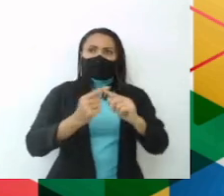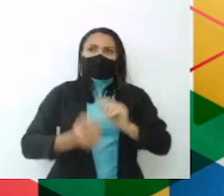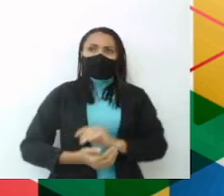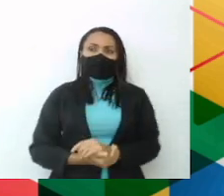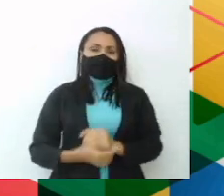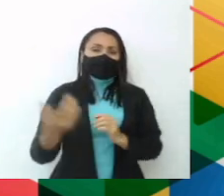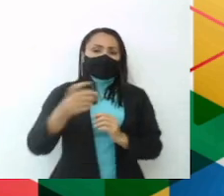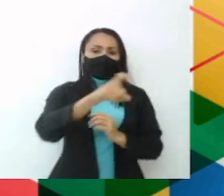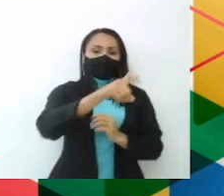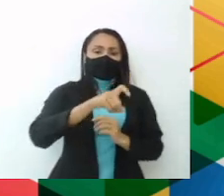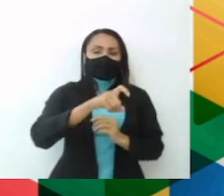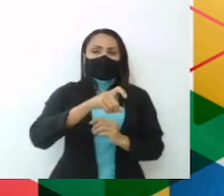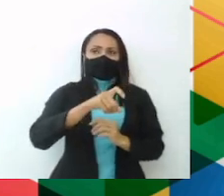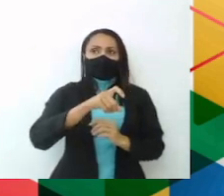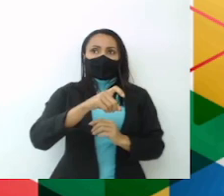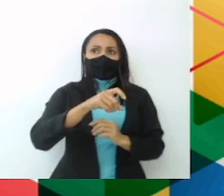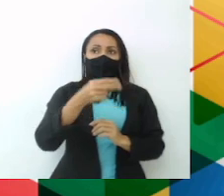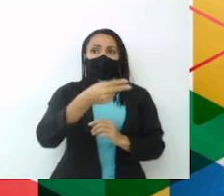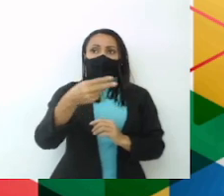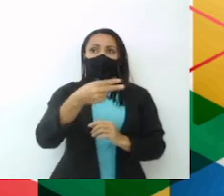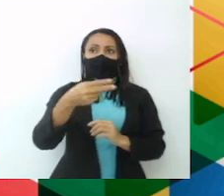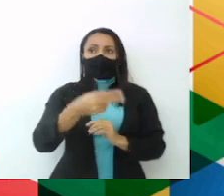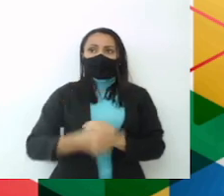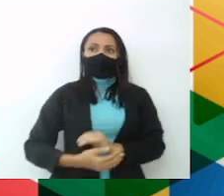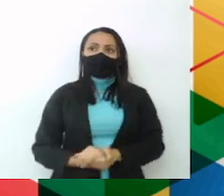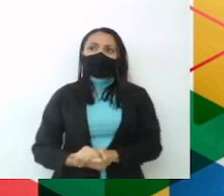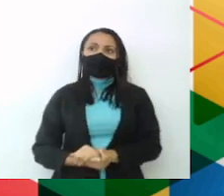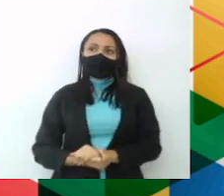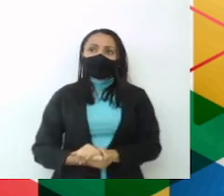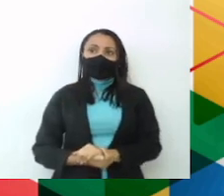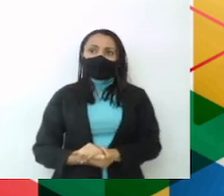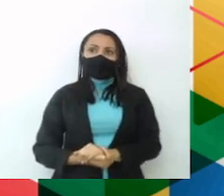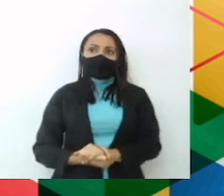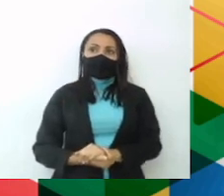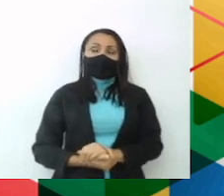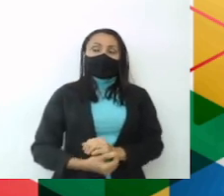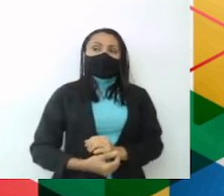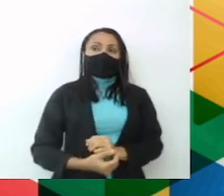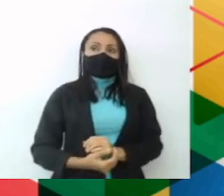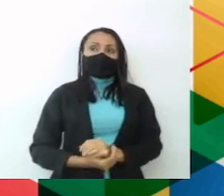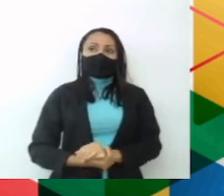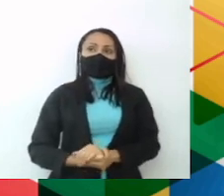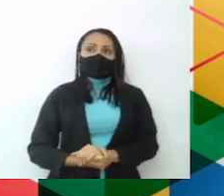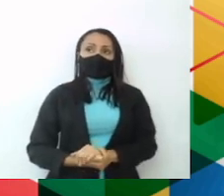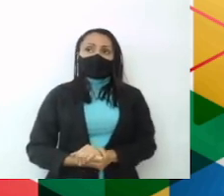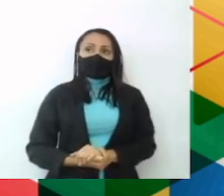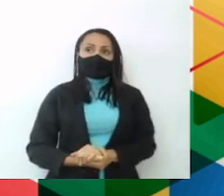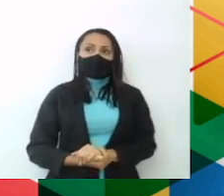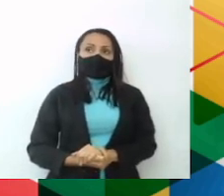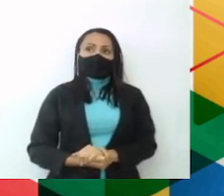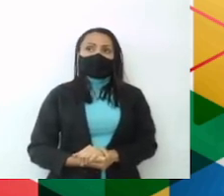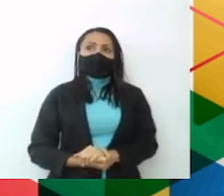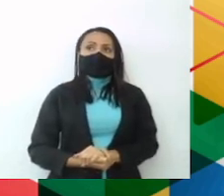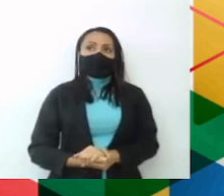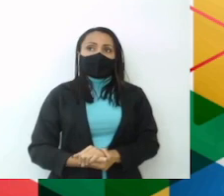x vezes 1 da x e... Perdão, né? Isso aí é o contrário, desculpa.